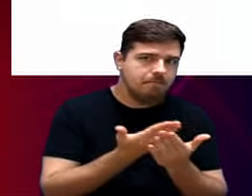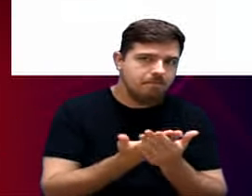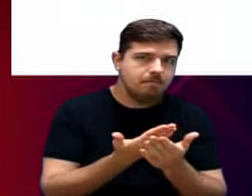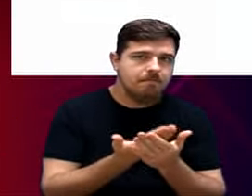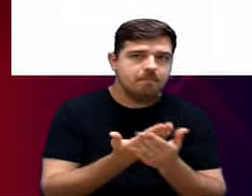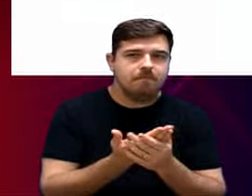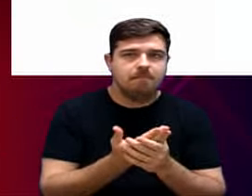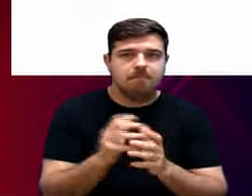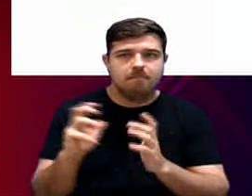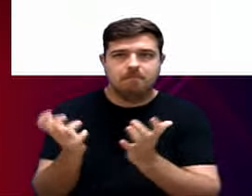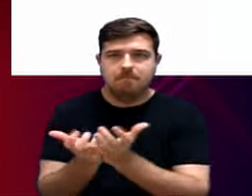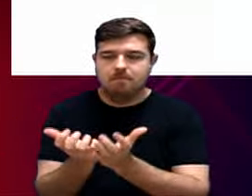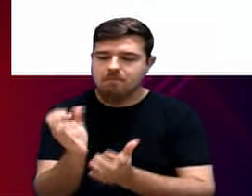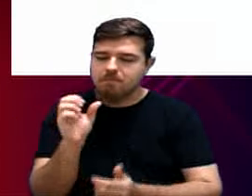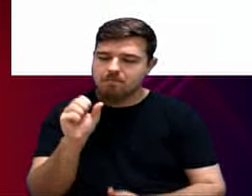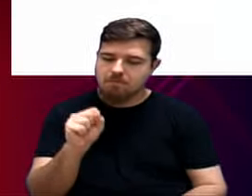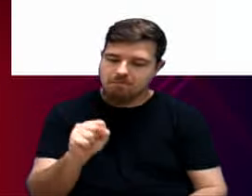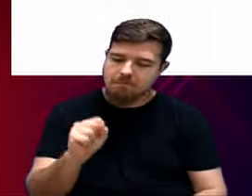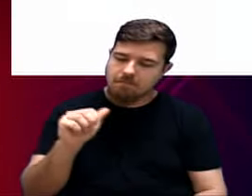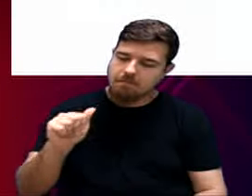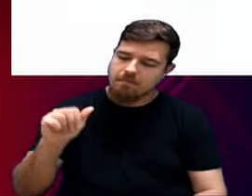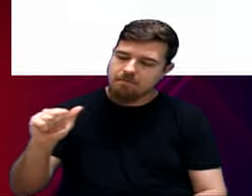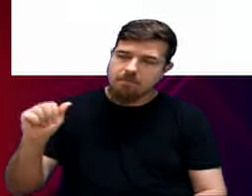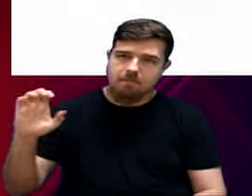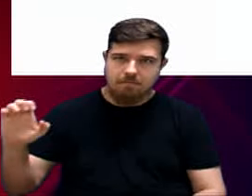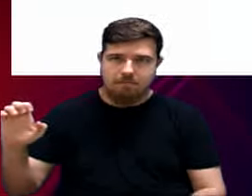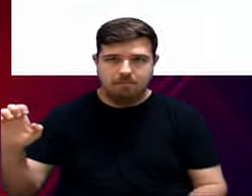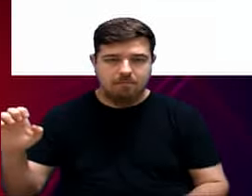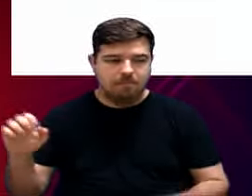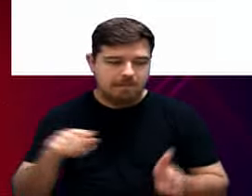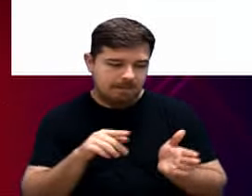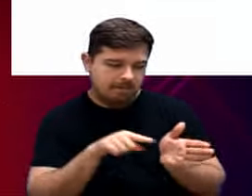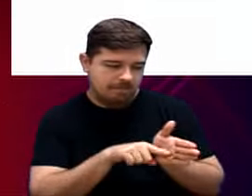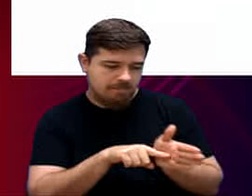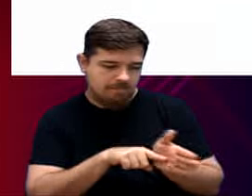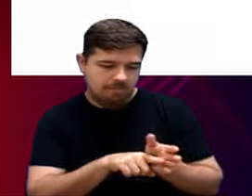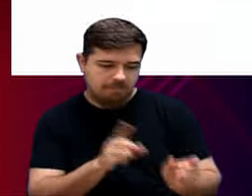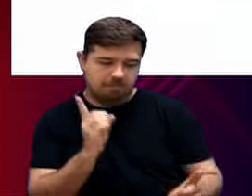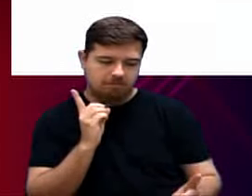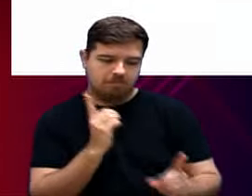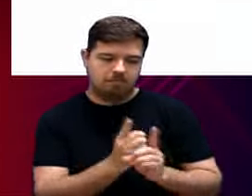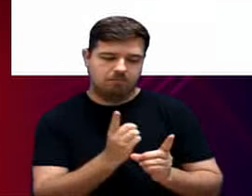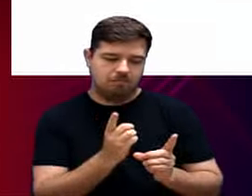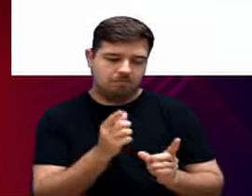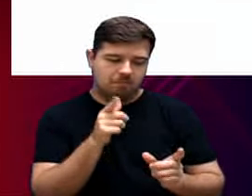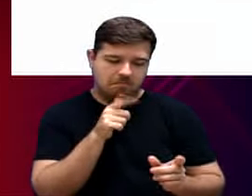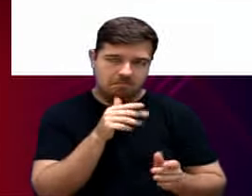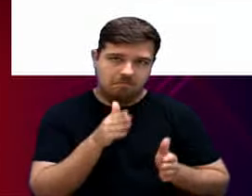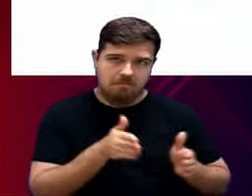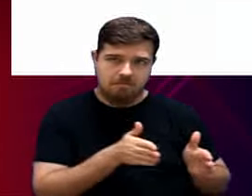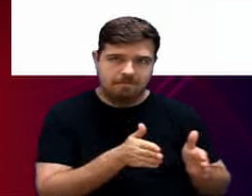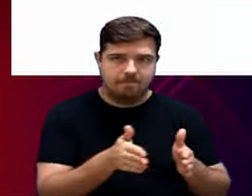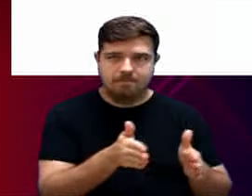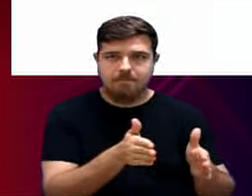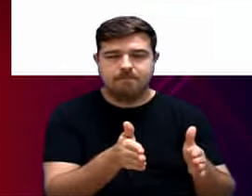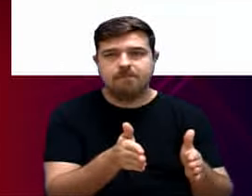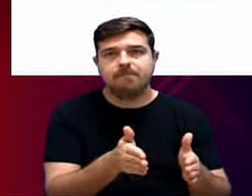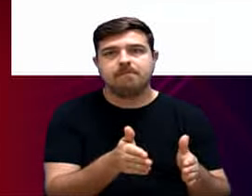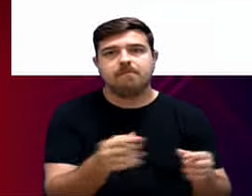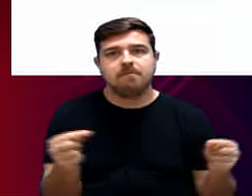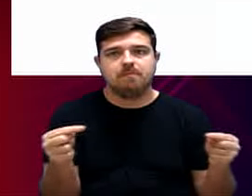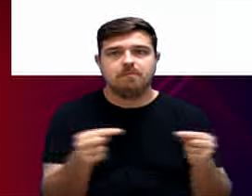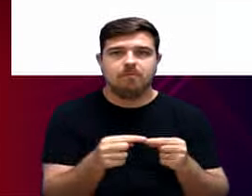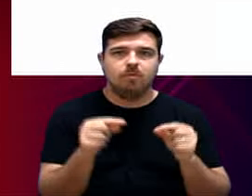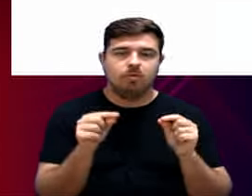e indicaram que esses Mananciais esses esses cursos da água nesses trechos eh são